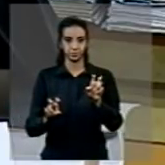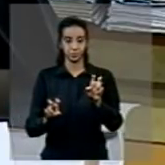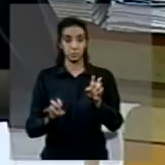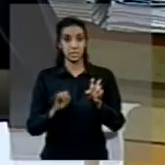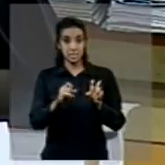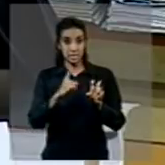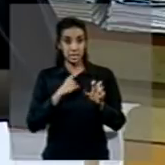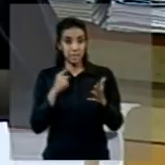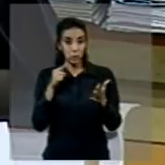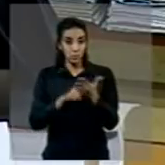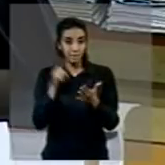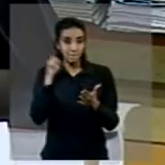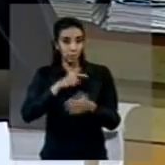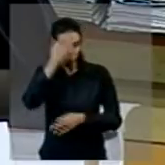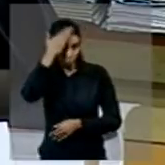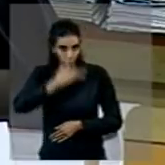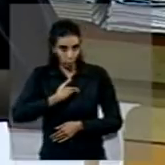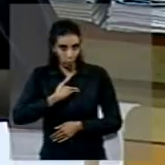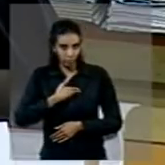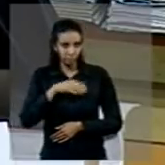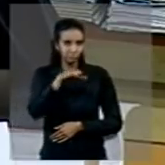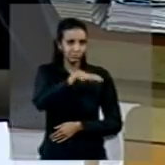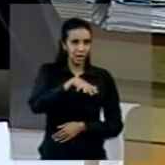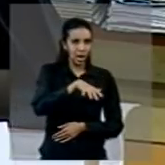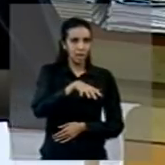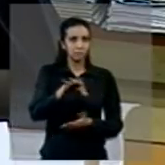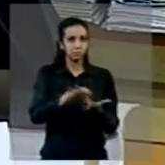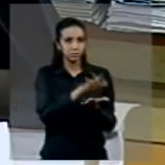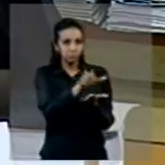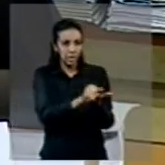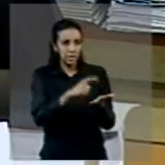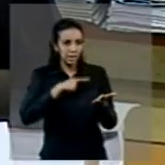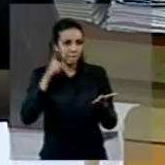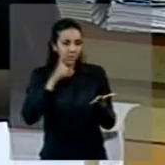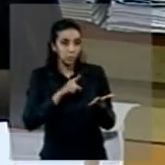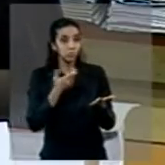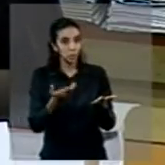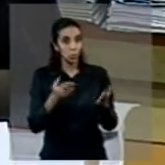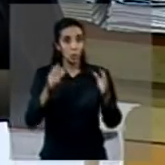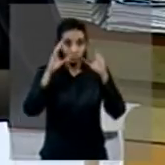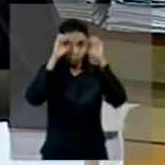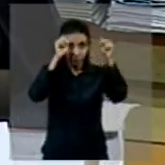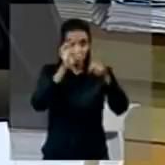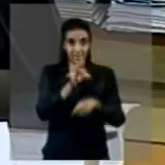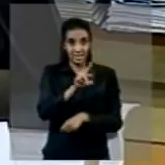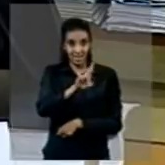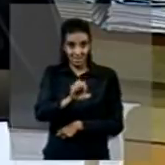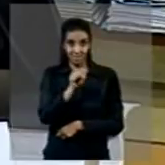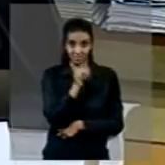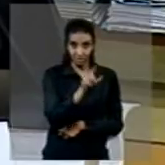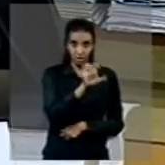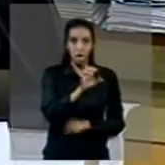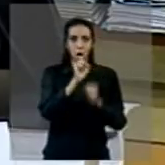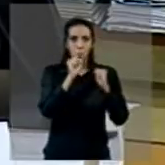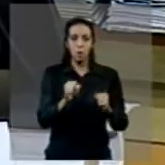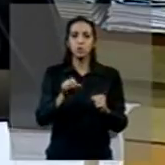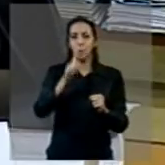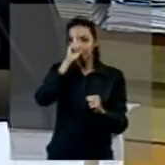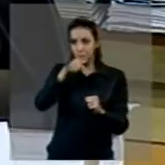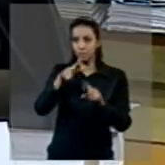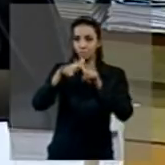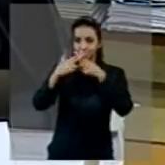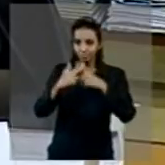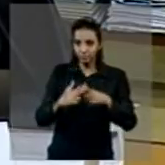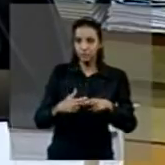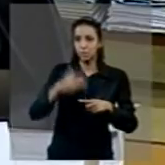de fraude no alistamento de uma zona ou município, o Tribunal Regional poderá determinar a realização de correição e, provada a fraude